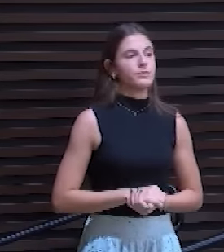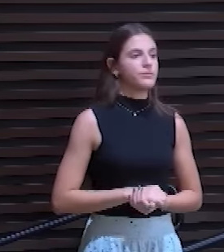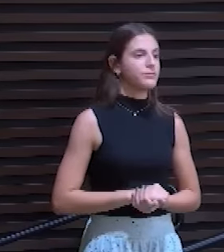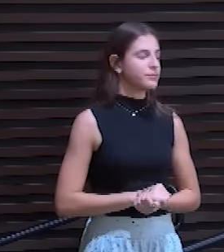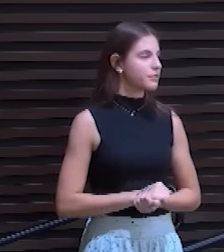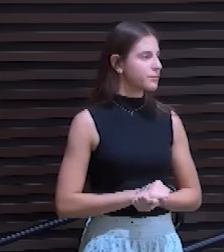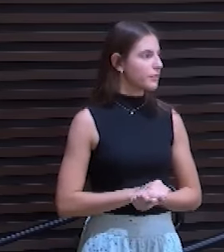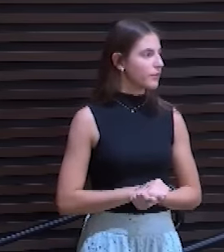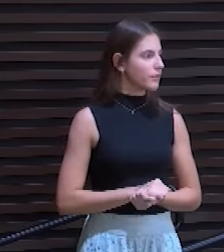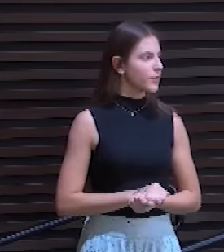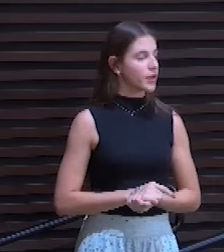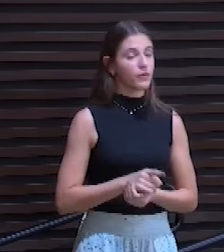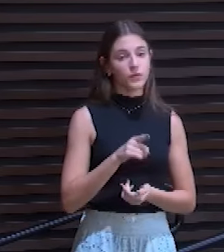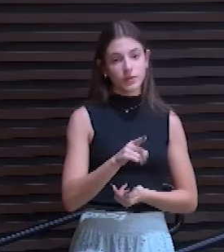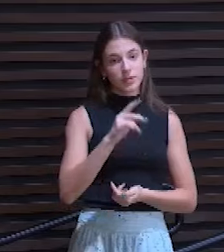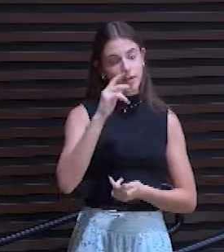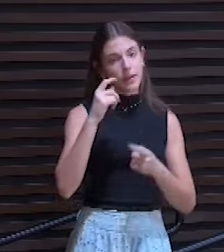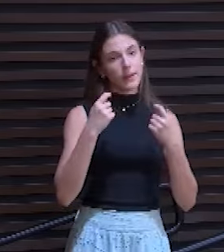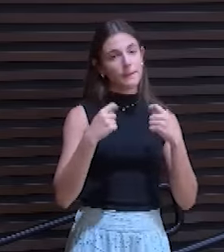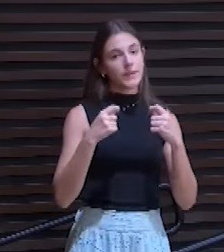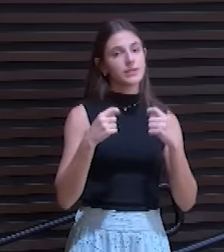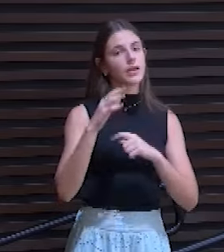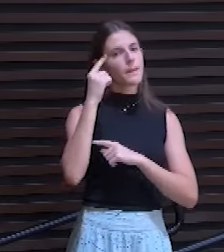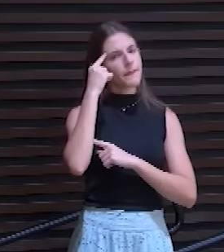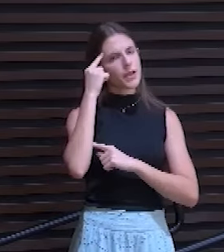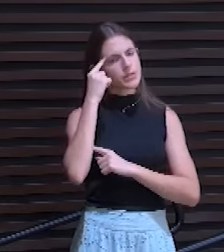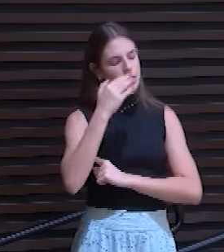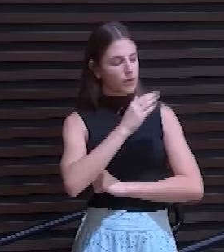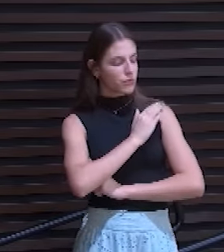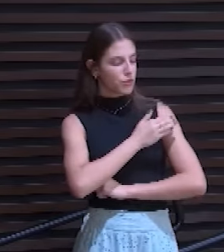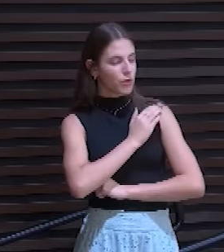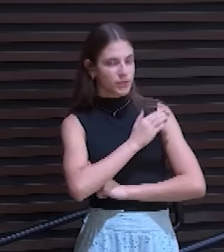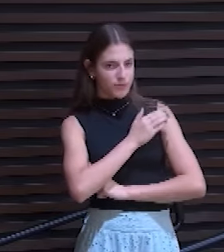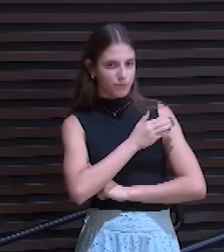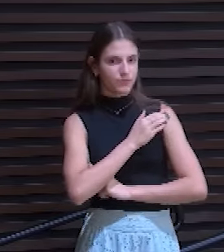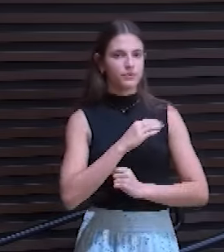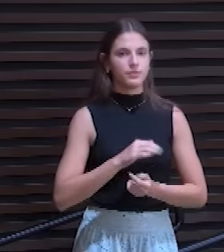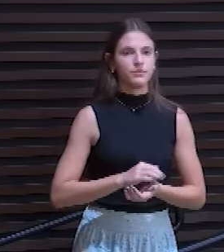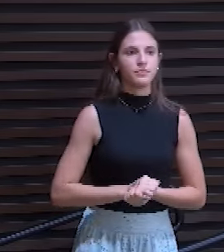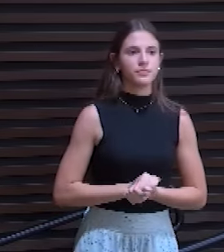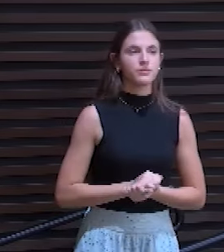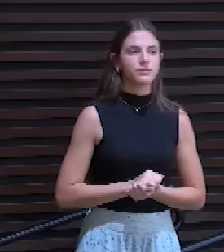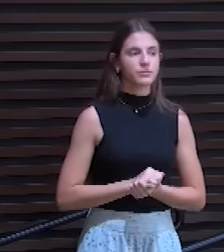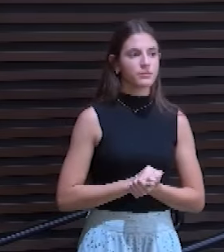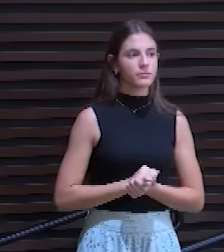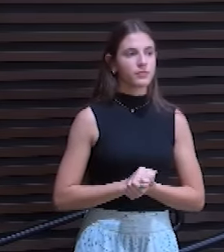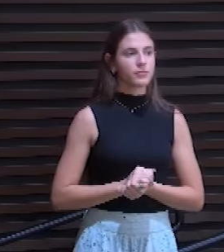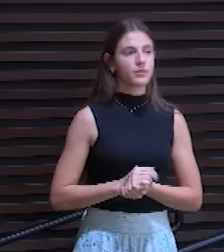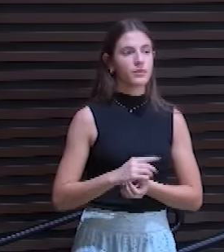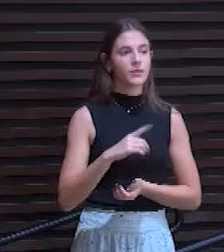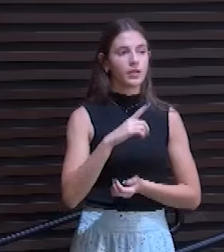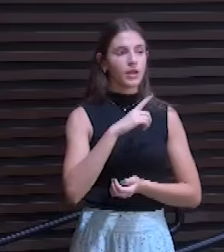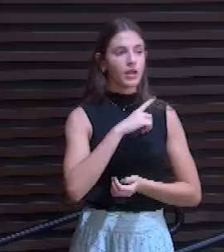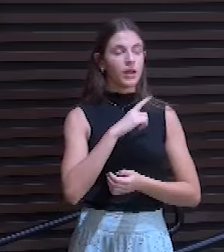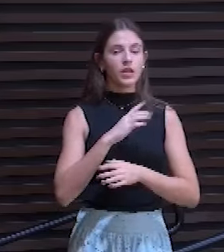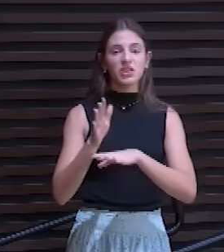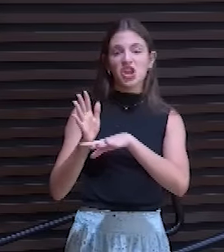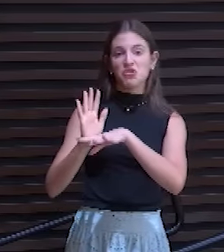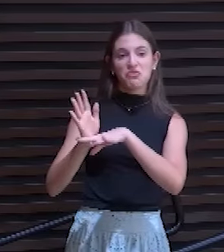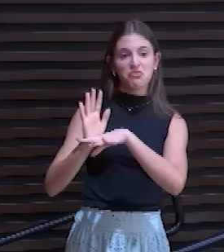Aí você precisa responder com sinceridade aí no seu coração. Tem um videozinho do pastor Augusto Nicodemos que está correndo